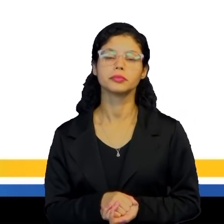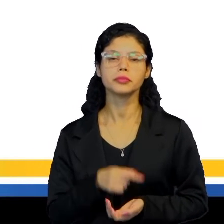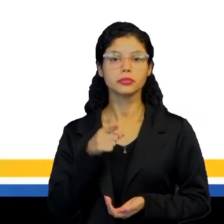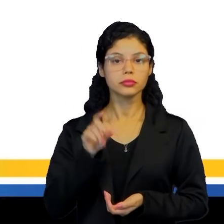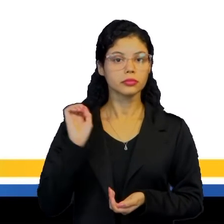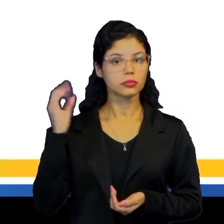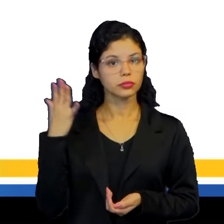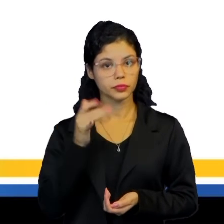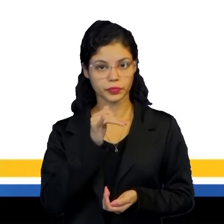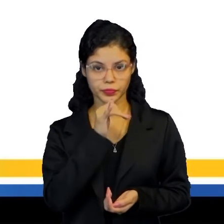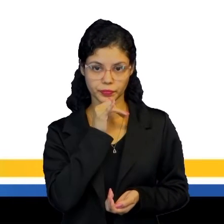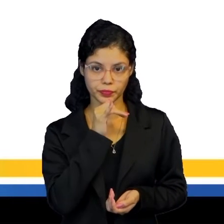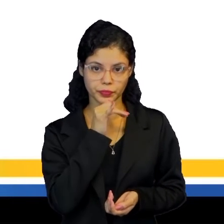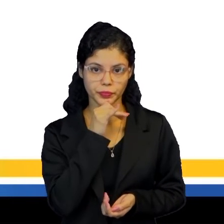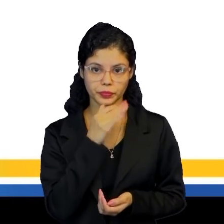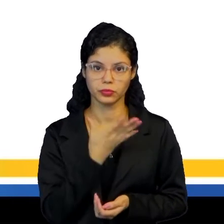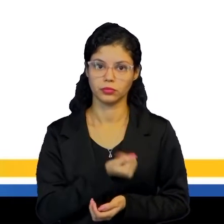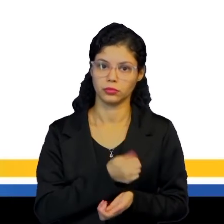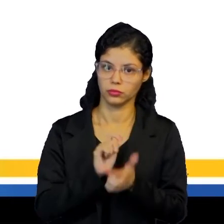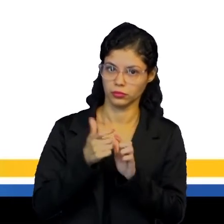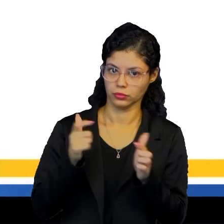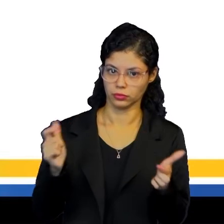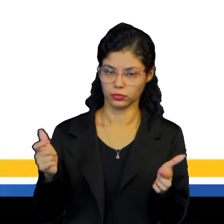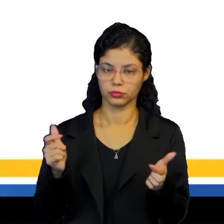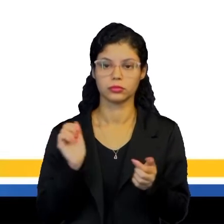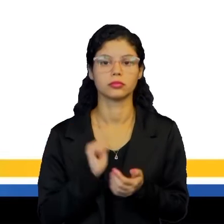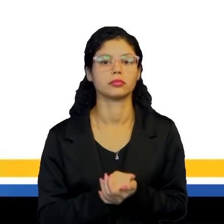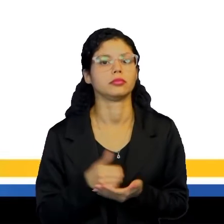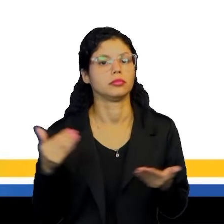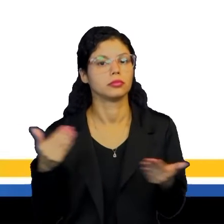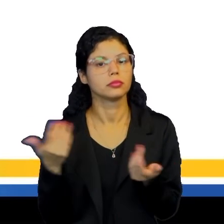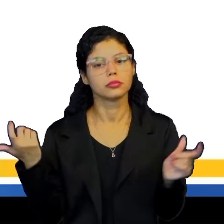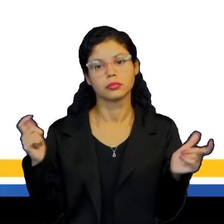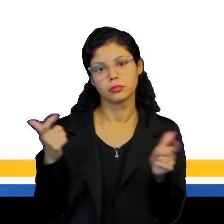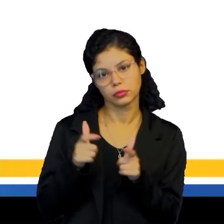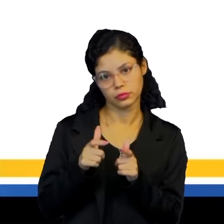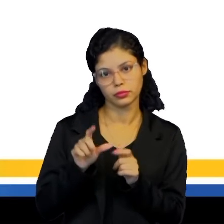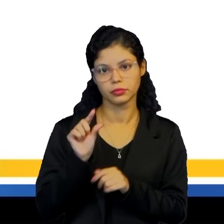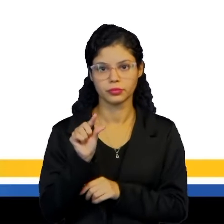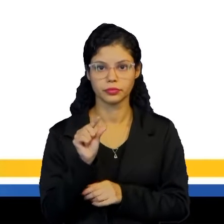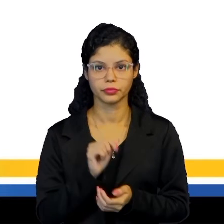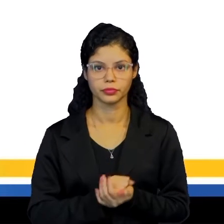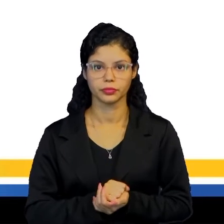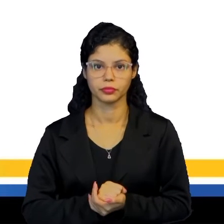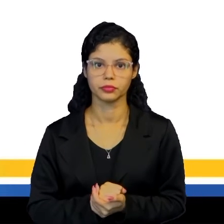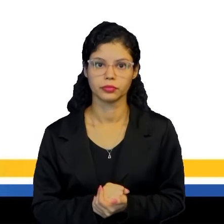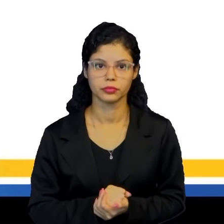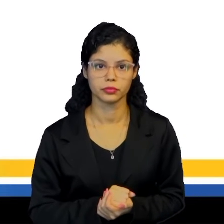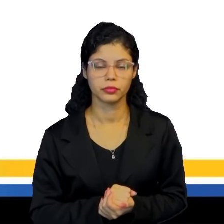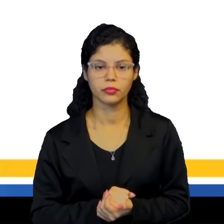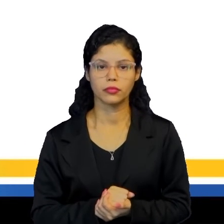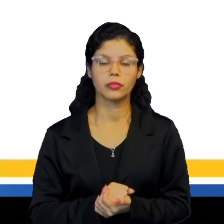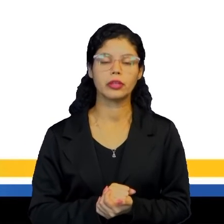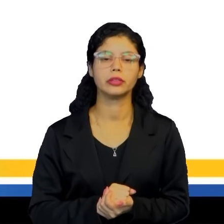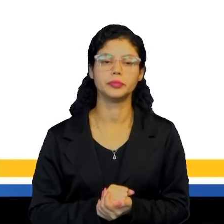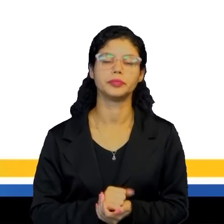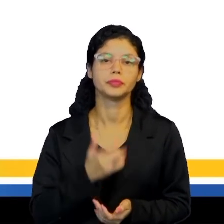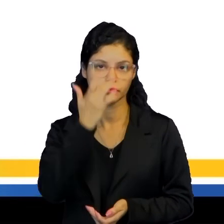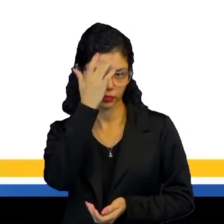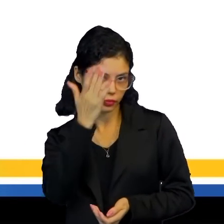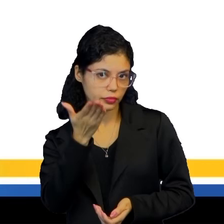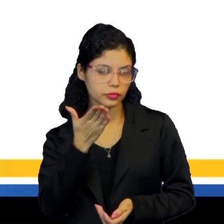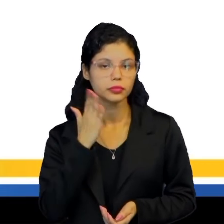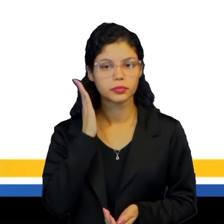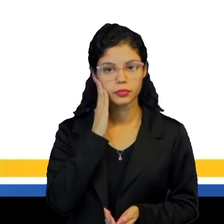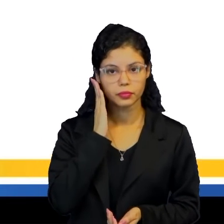Nesse caso que a gente fez aí um número grande, né? Agora vamos fazer ele com um número pequeno, que aí vai ficar mais